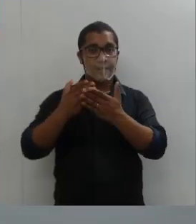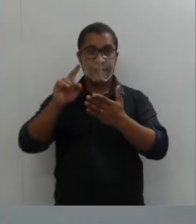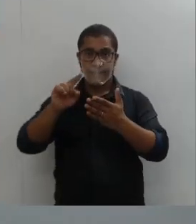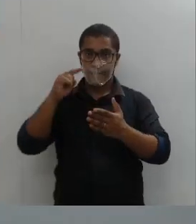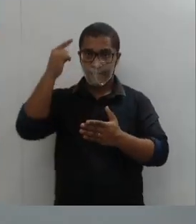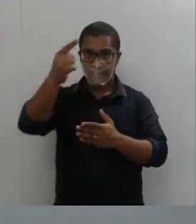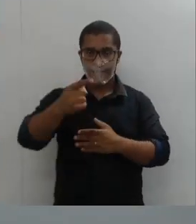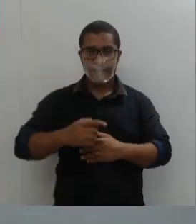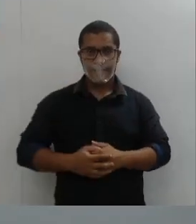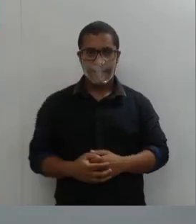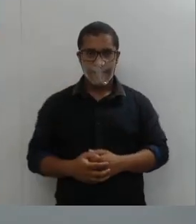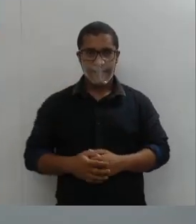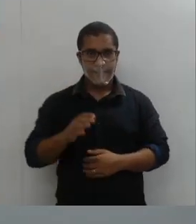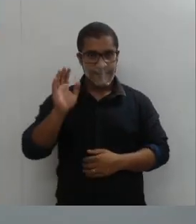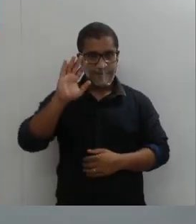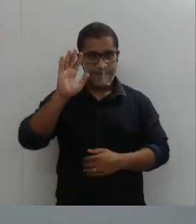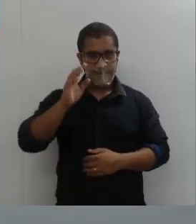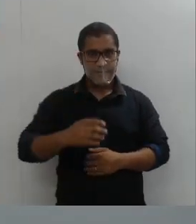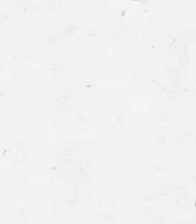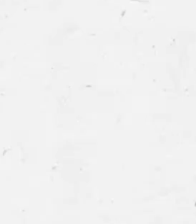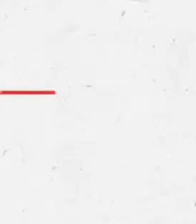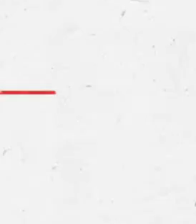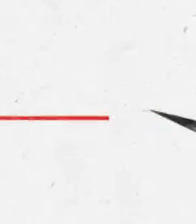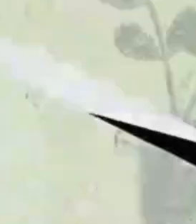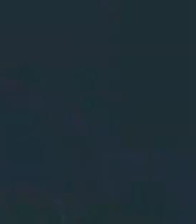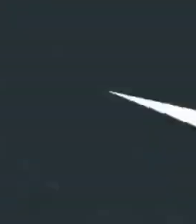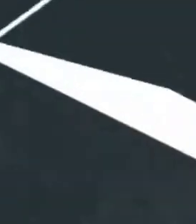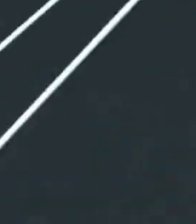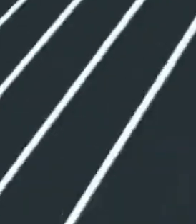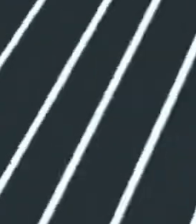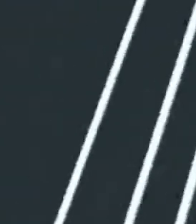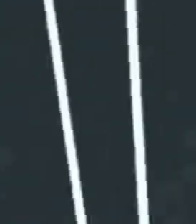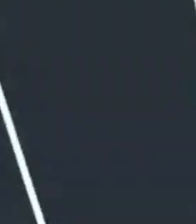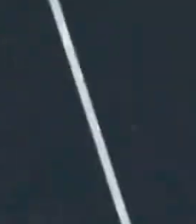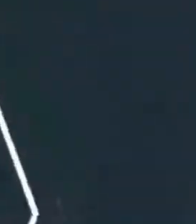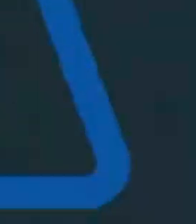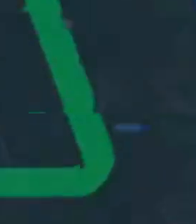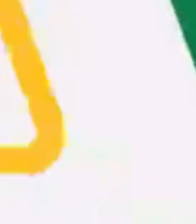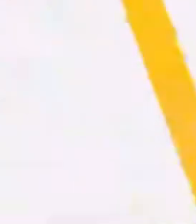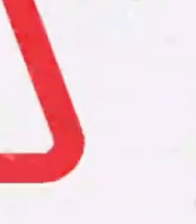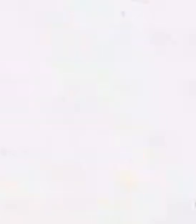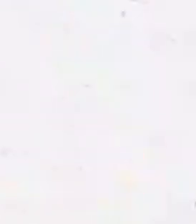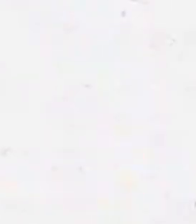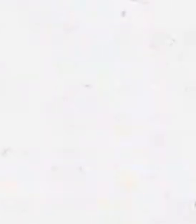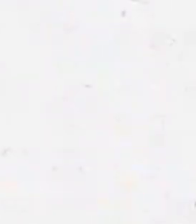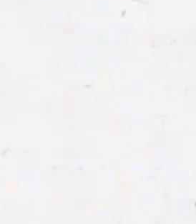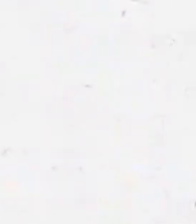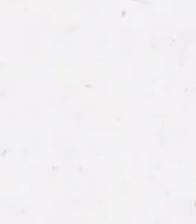próxima aula. Tchau, tchau!